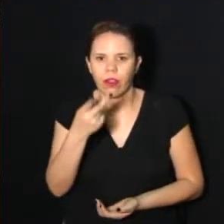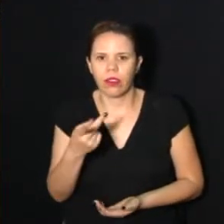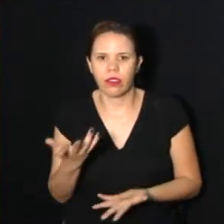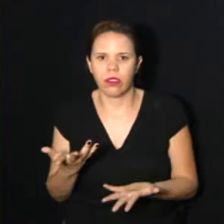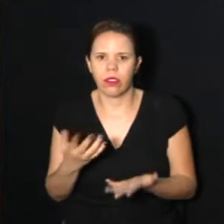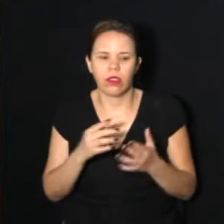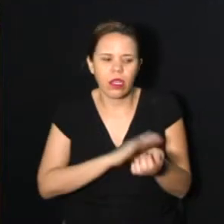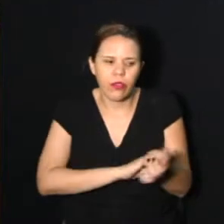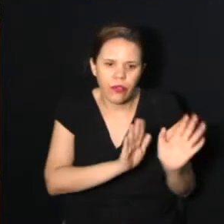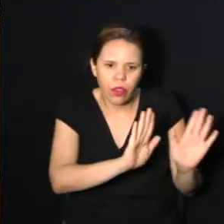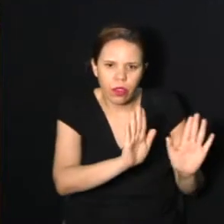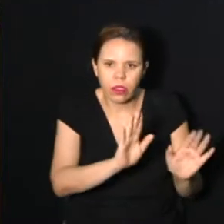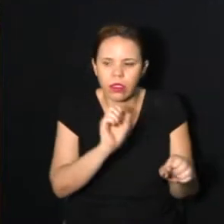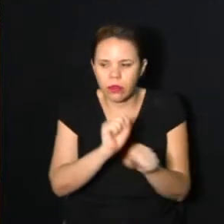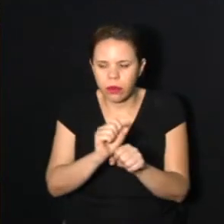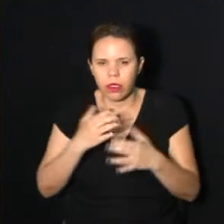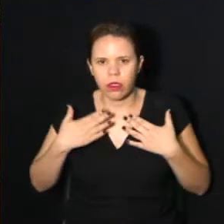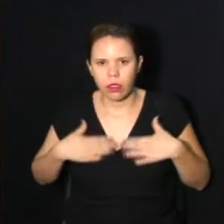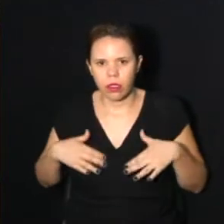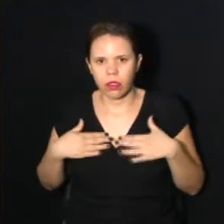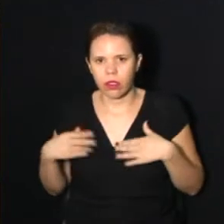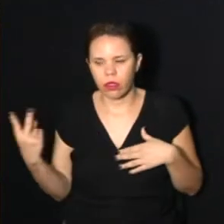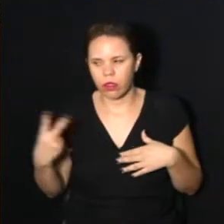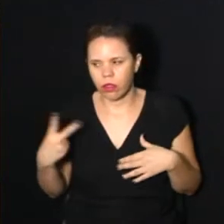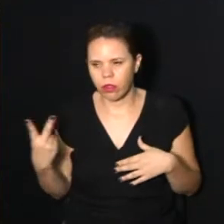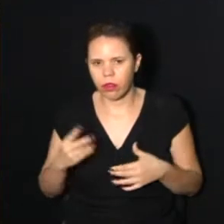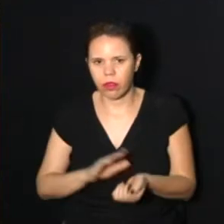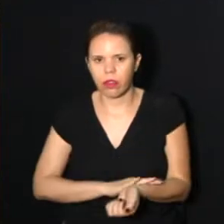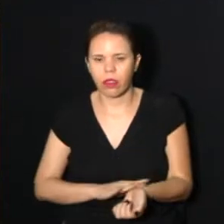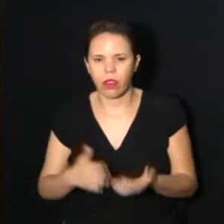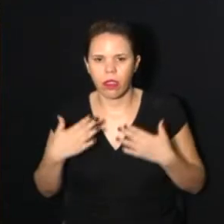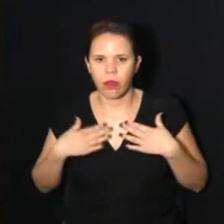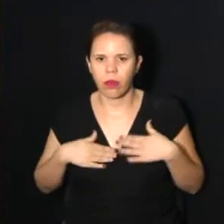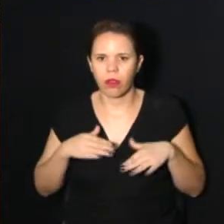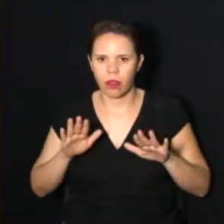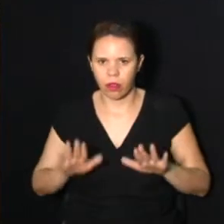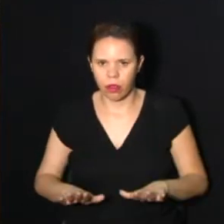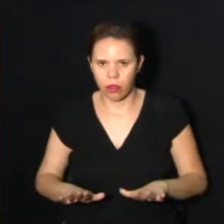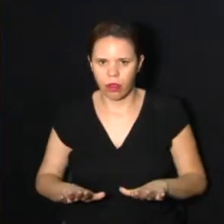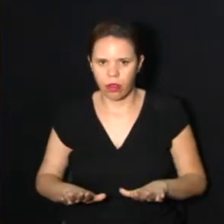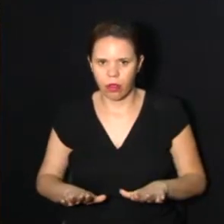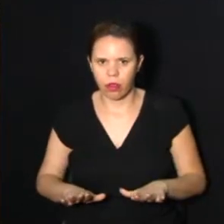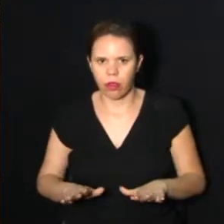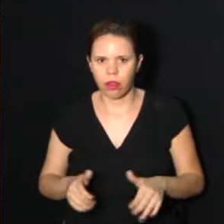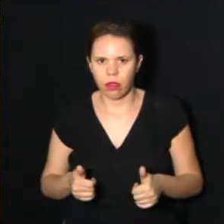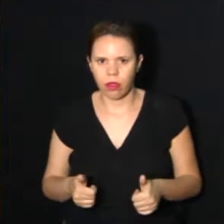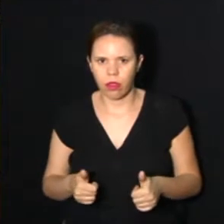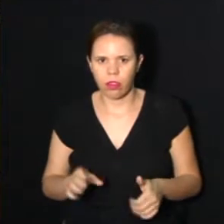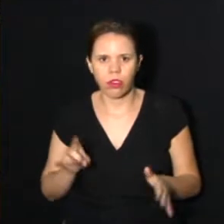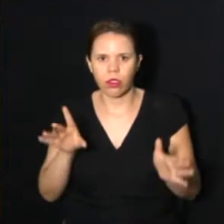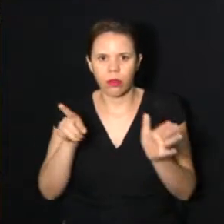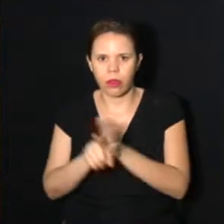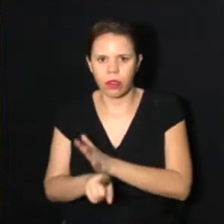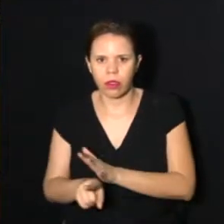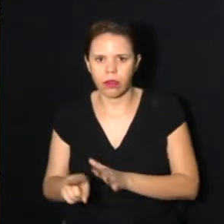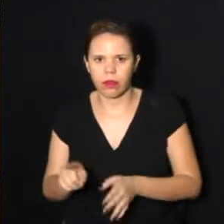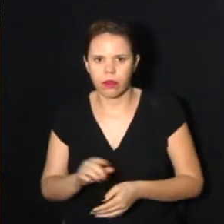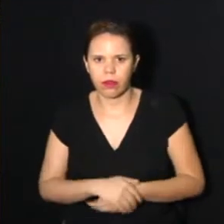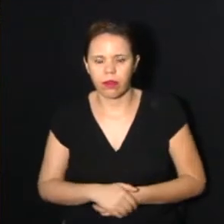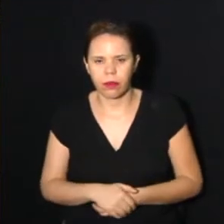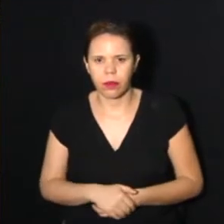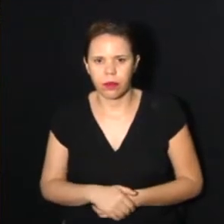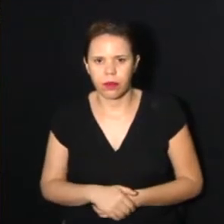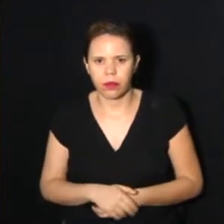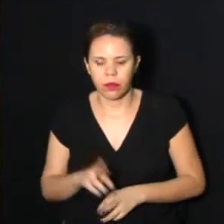senhor então, presidente? Então fiquemos calmos. Mas eu estou calmíssimo, senhor então presidente. Então vamos nos manter como estamos. Mas está mantido. Estou perguntando em relação à questão